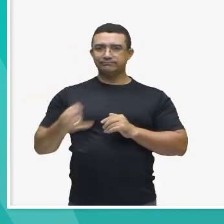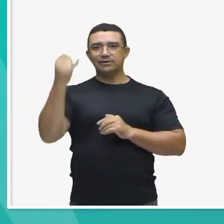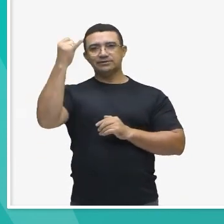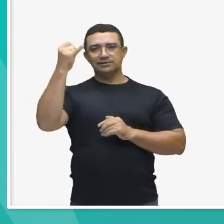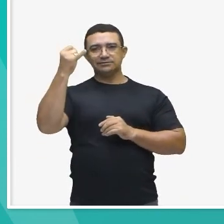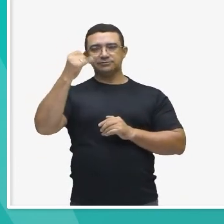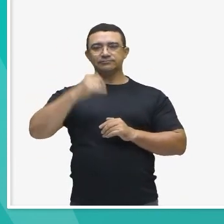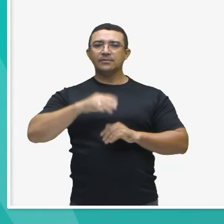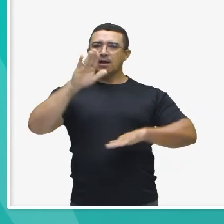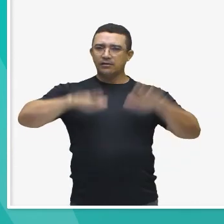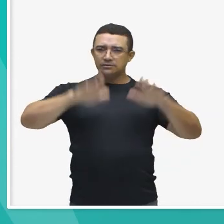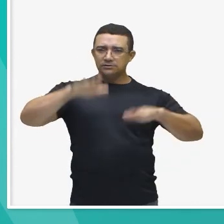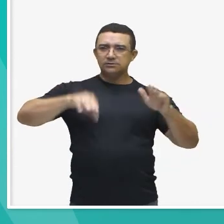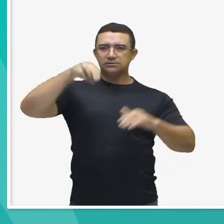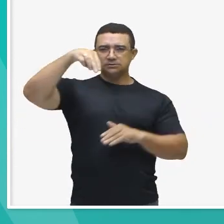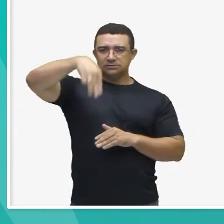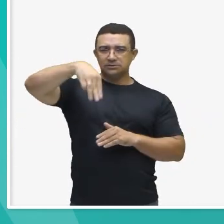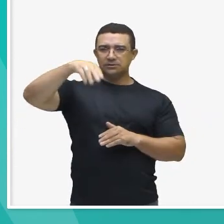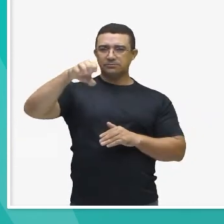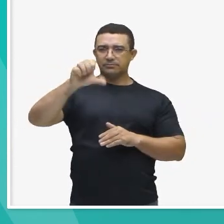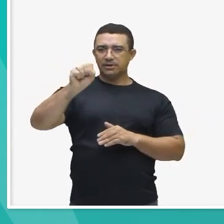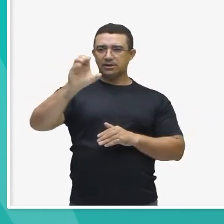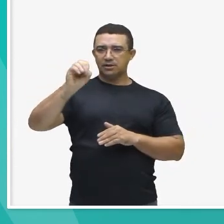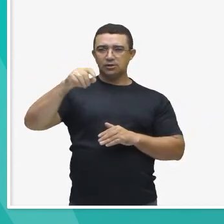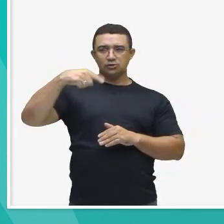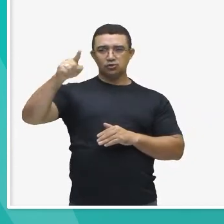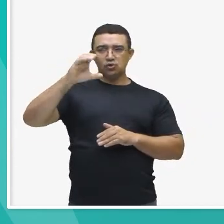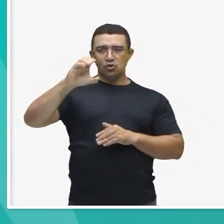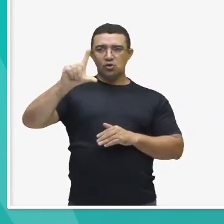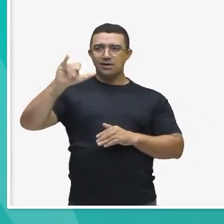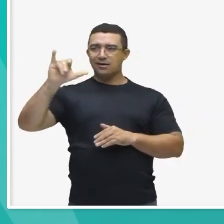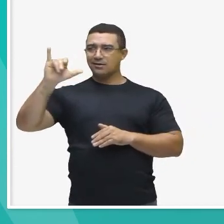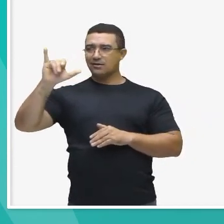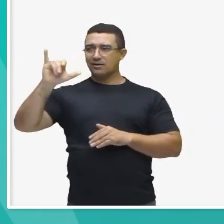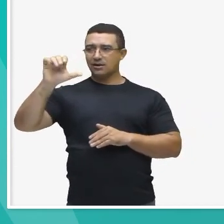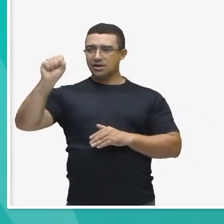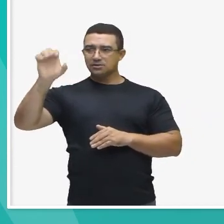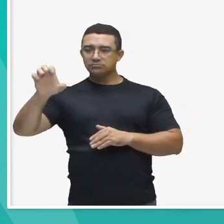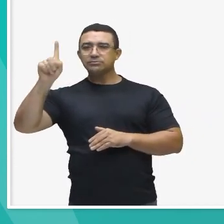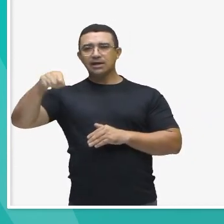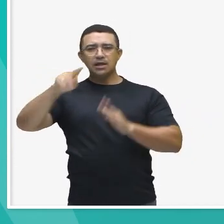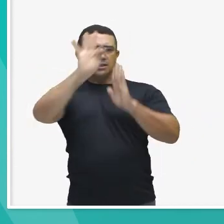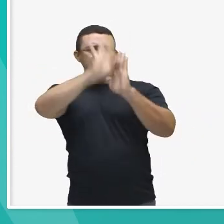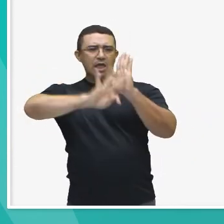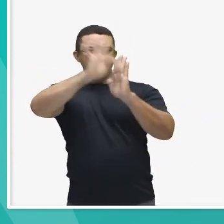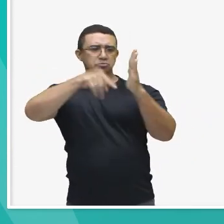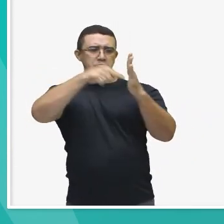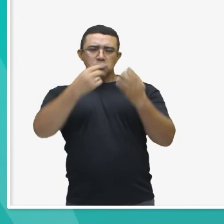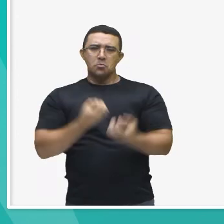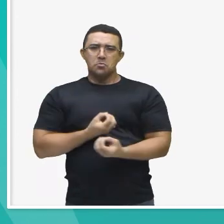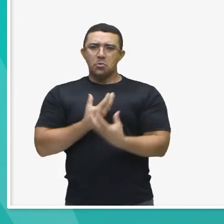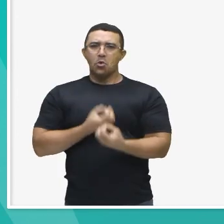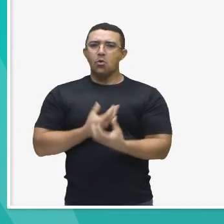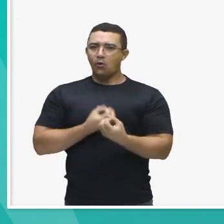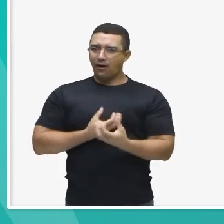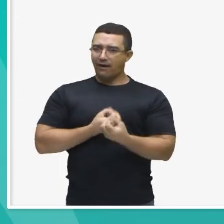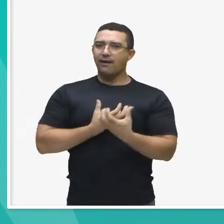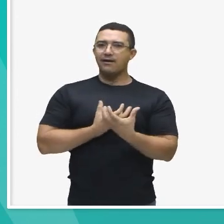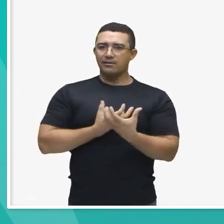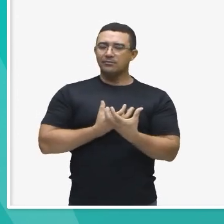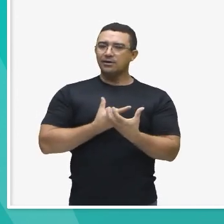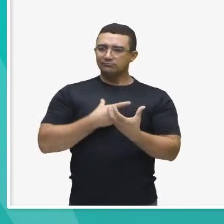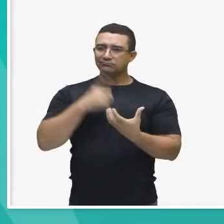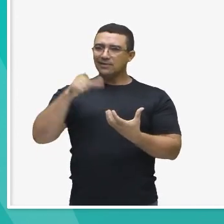geralmente, a mesóclise, ela vem nos textos poéticos, nos poemas, né, de